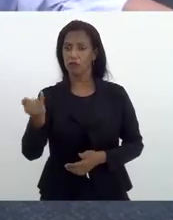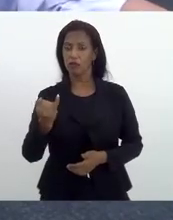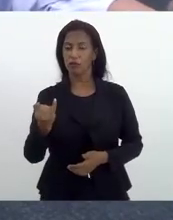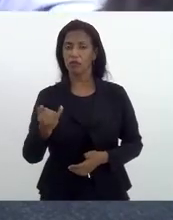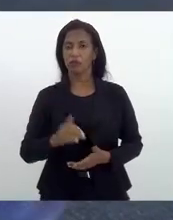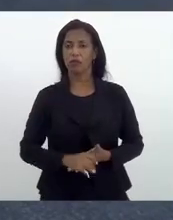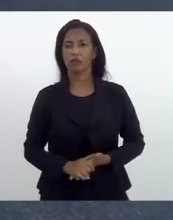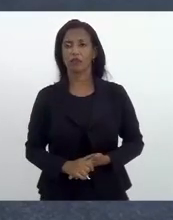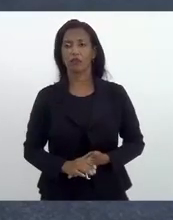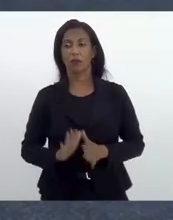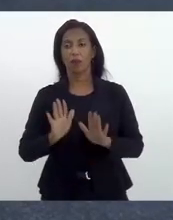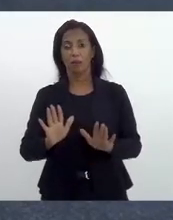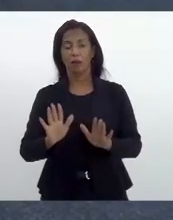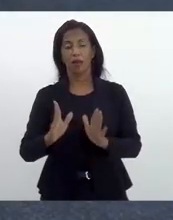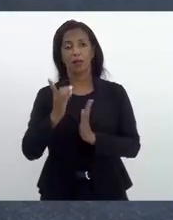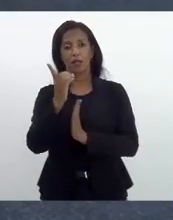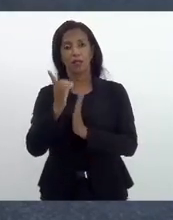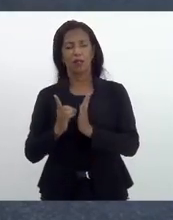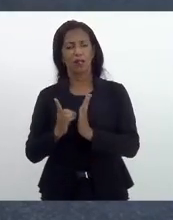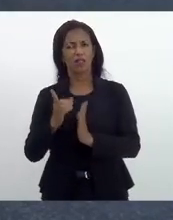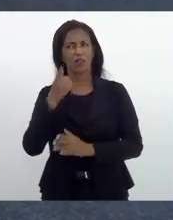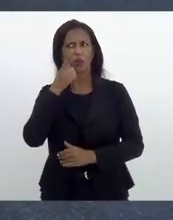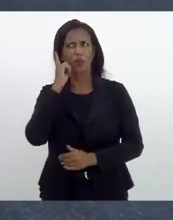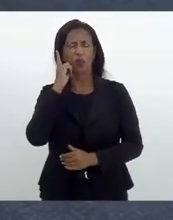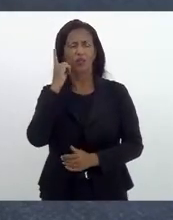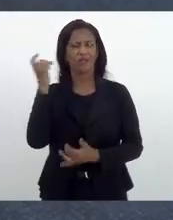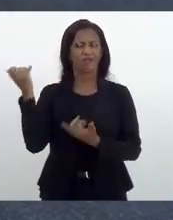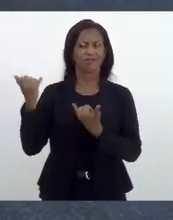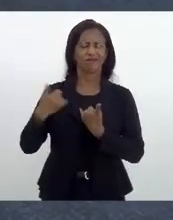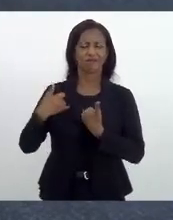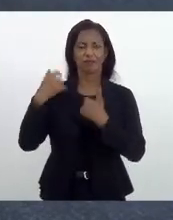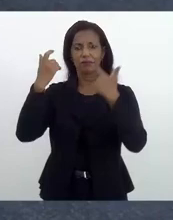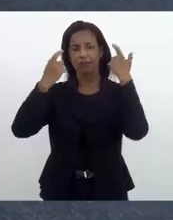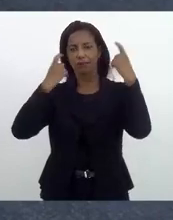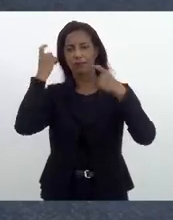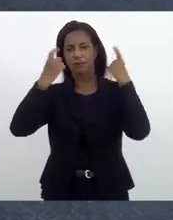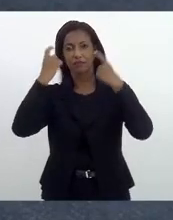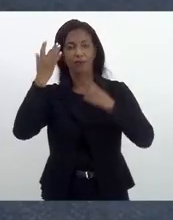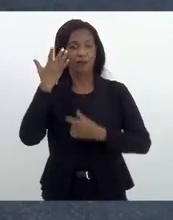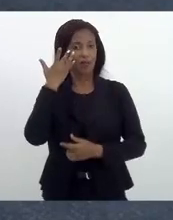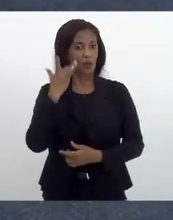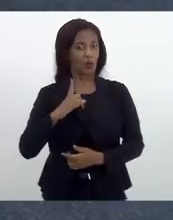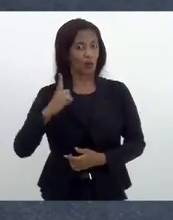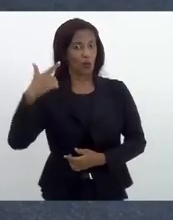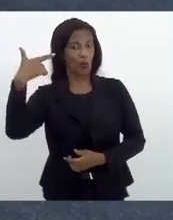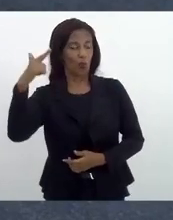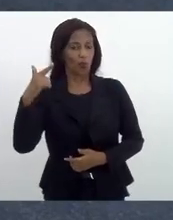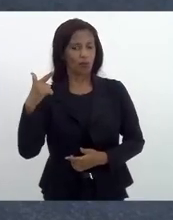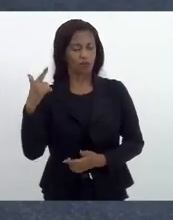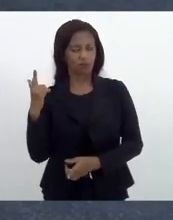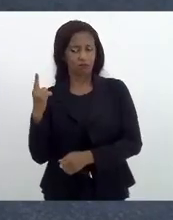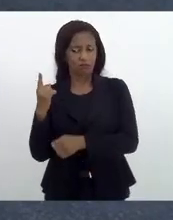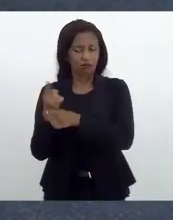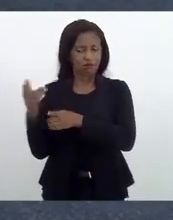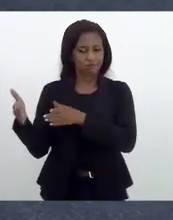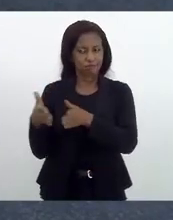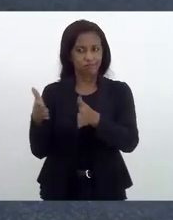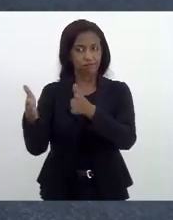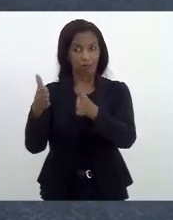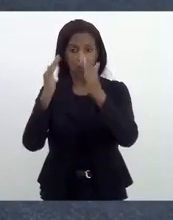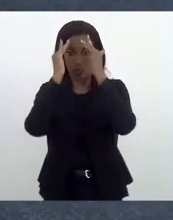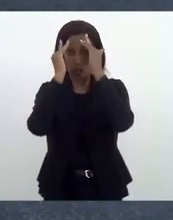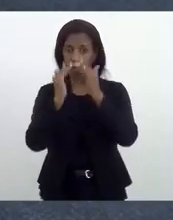perspectiva, mas a declaração do líder ontem me preocupou, me preocupou, e eu acho que tem uma outra saída, e é por isso que eu vou destacar,